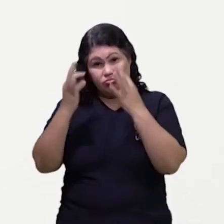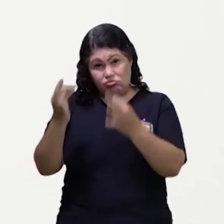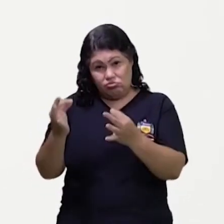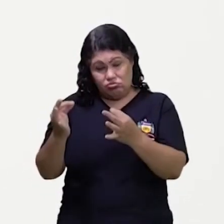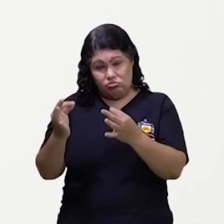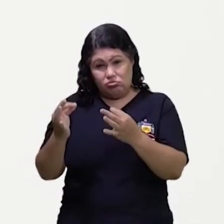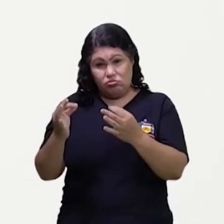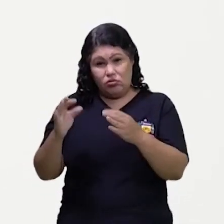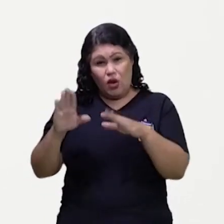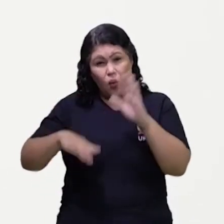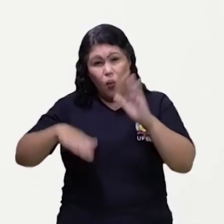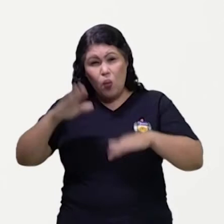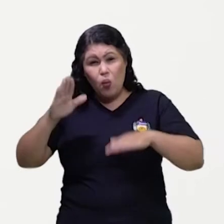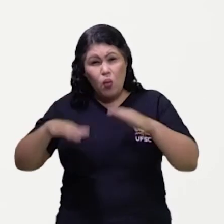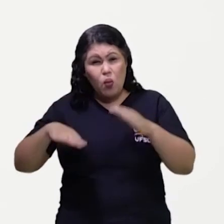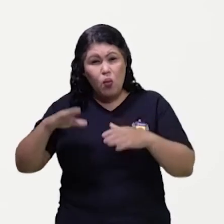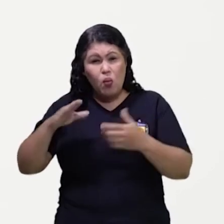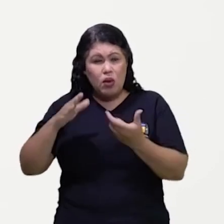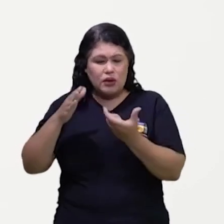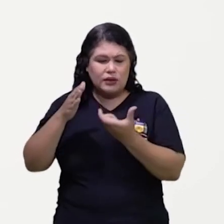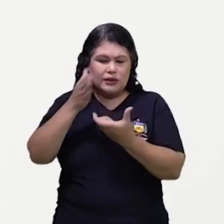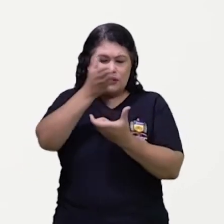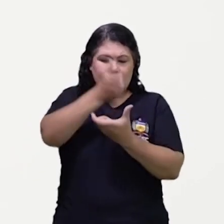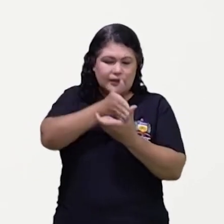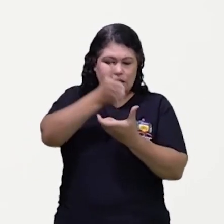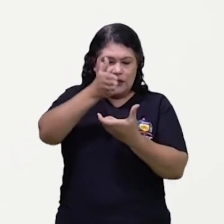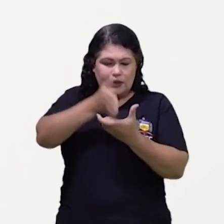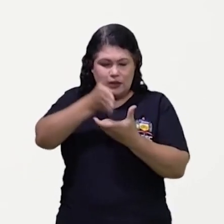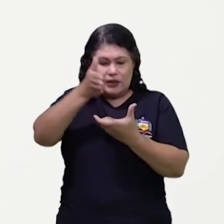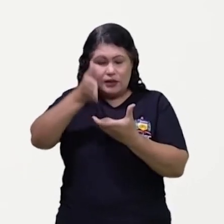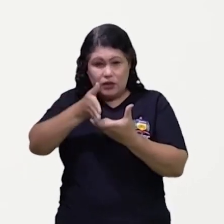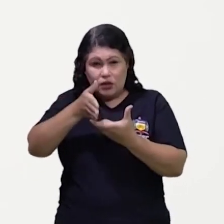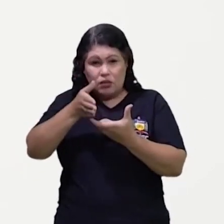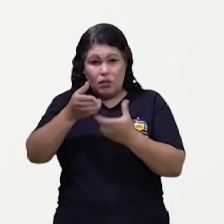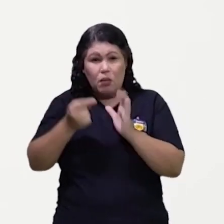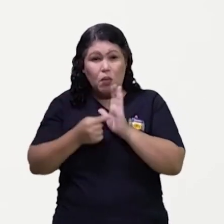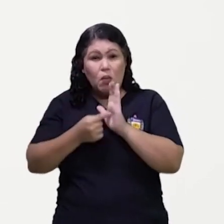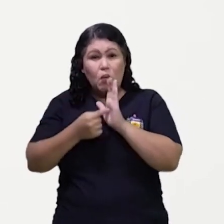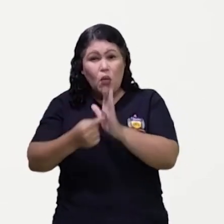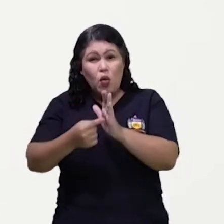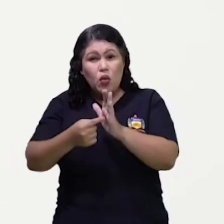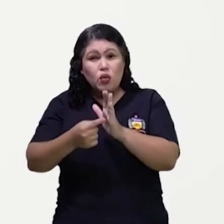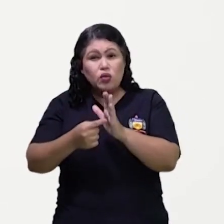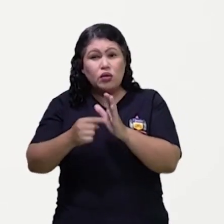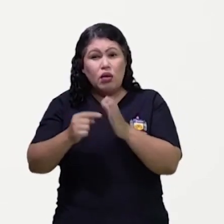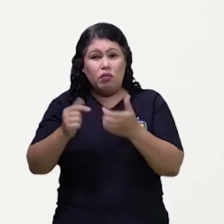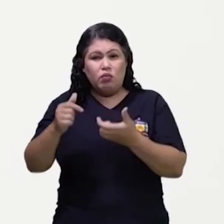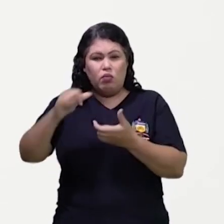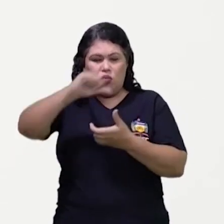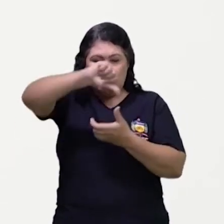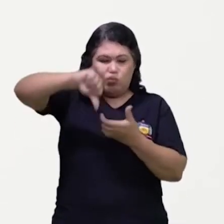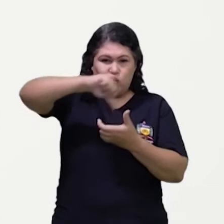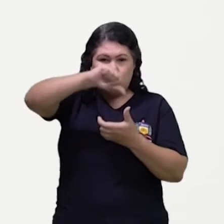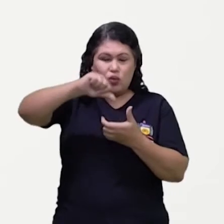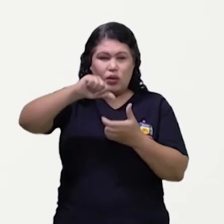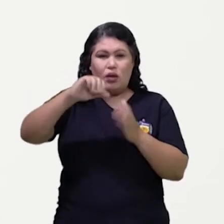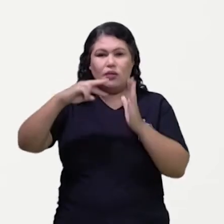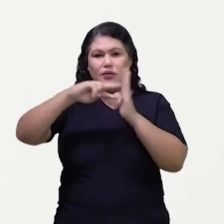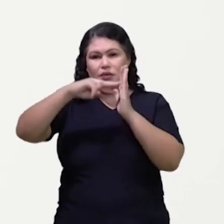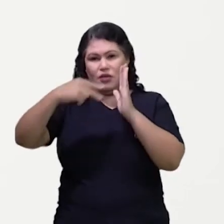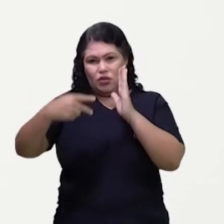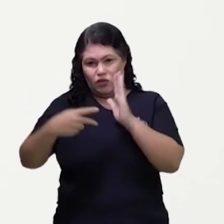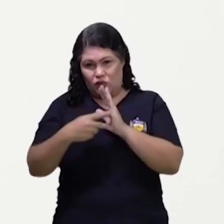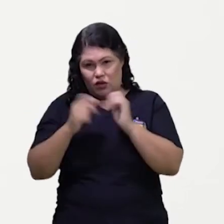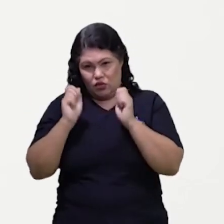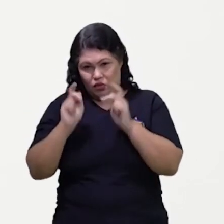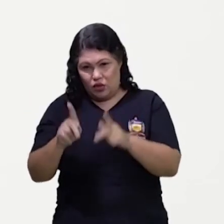Tem casos em que a posição da sílaba tônica implica na mudança de significado. Vamos dar um exemplo para